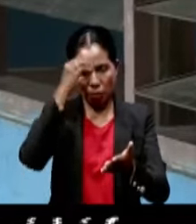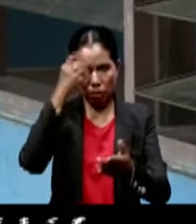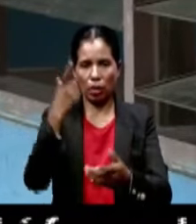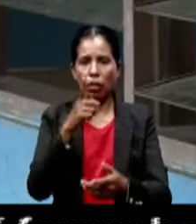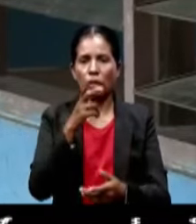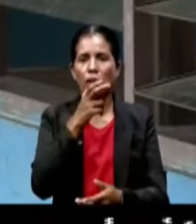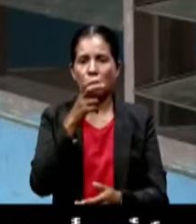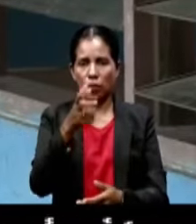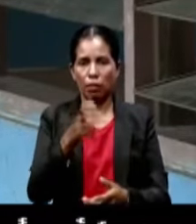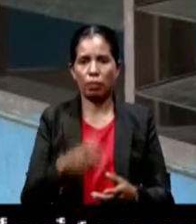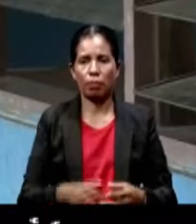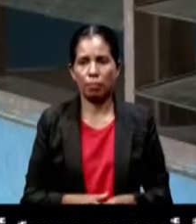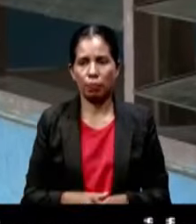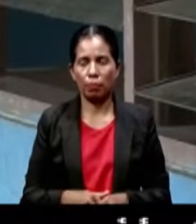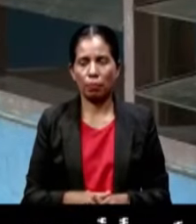lingua portuguesa.